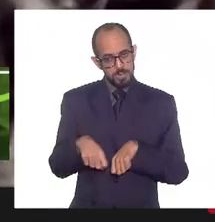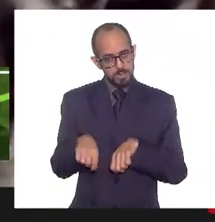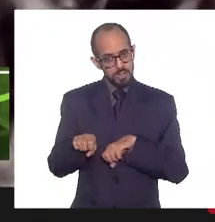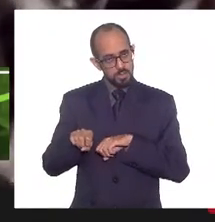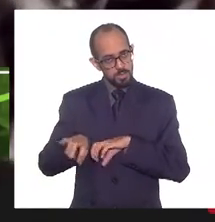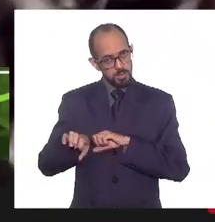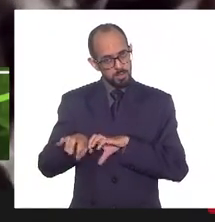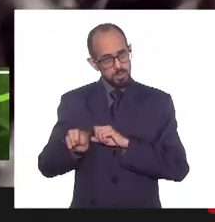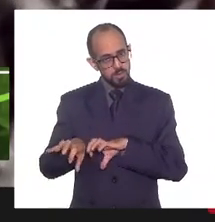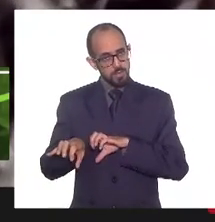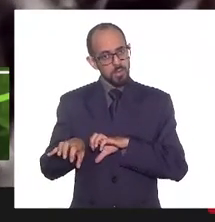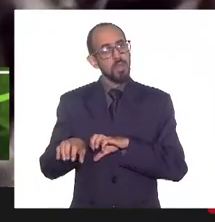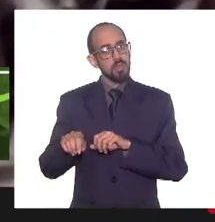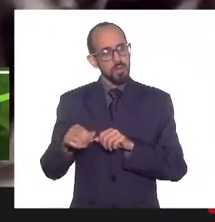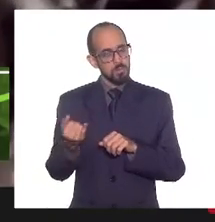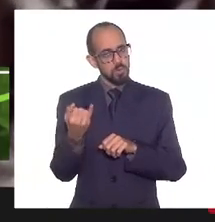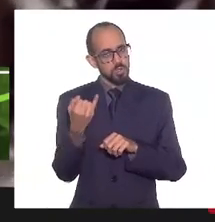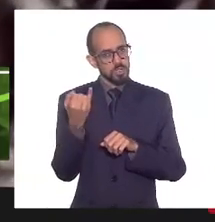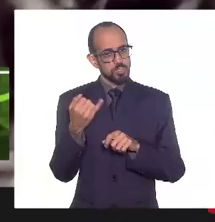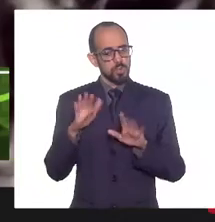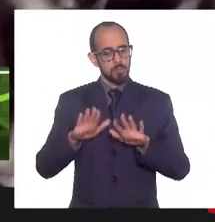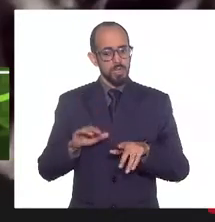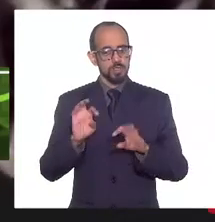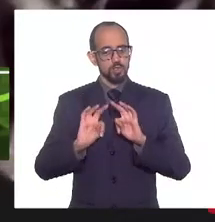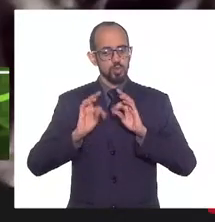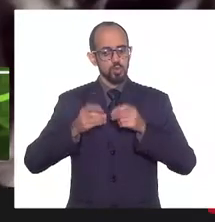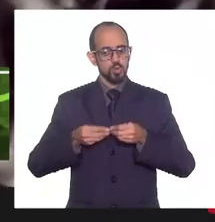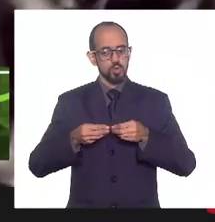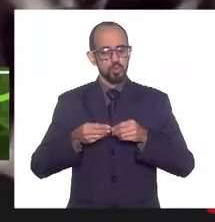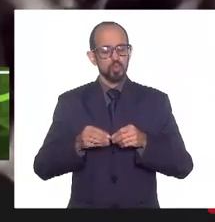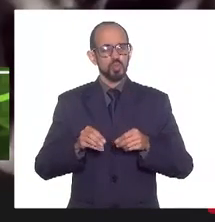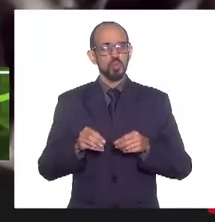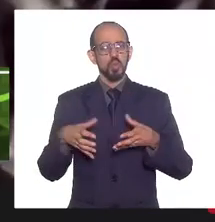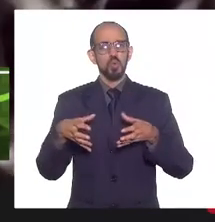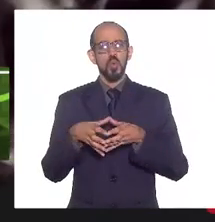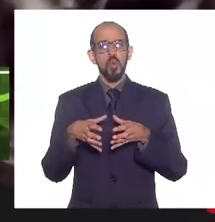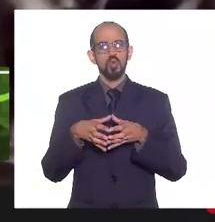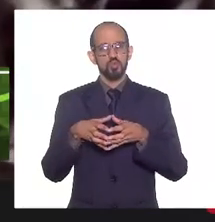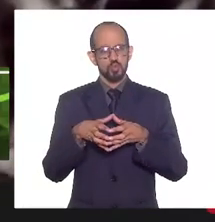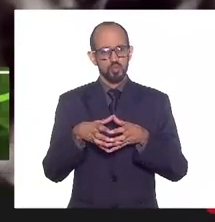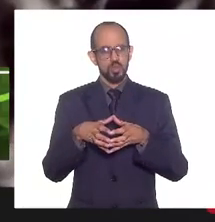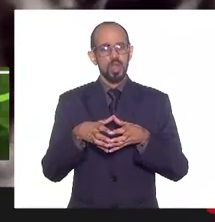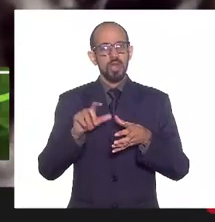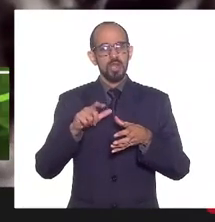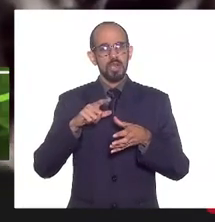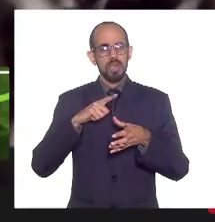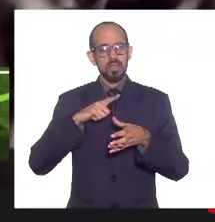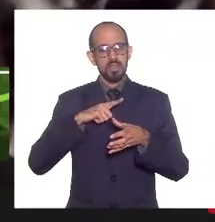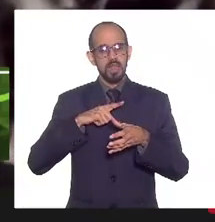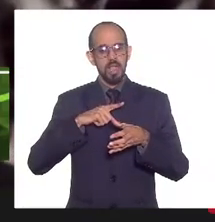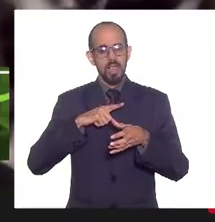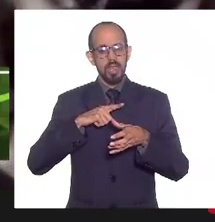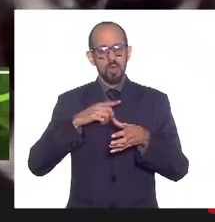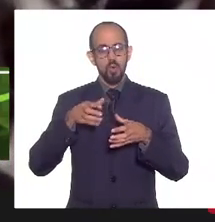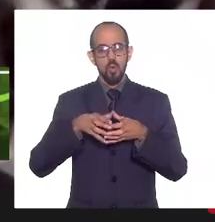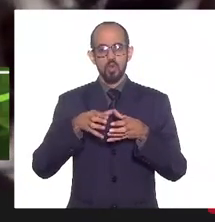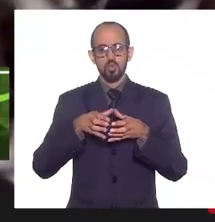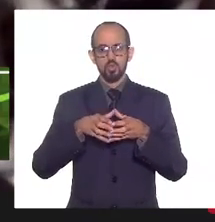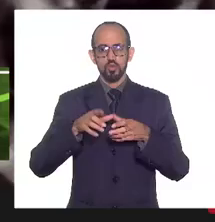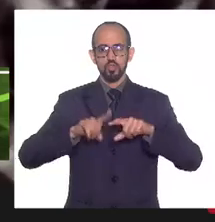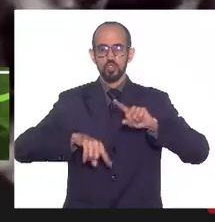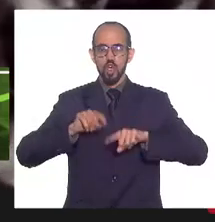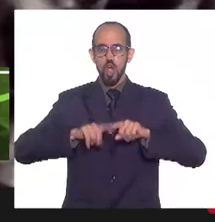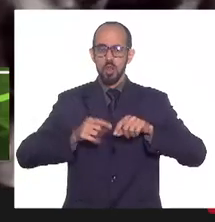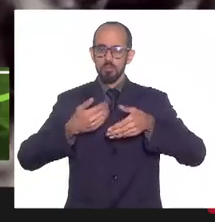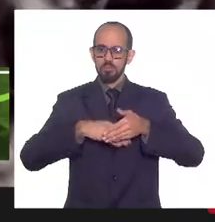só para acessar esses recursos e prestar contas mas é todo um repertório quem tem repertório tem tudo hoje então nós estamos num mundo